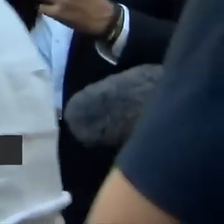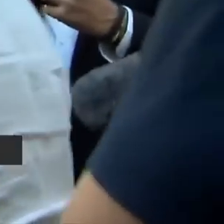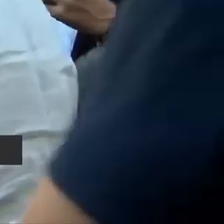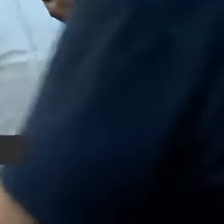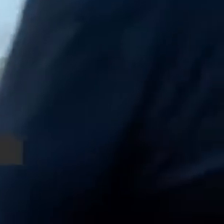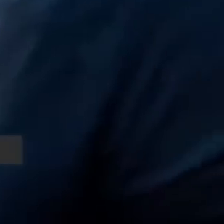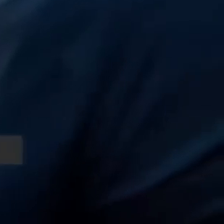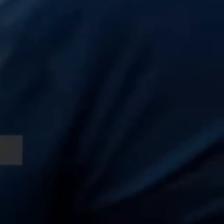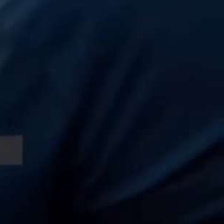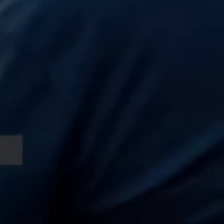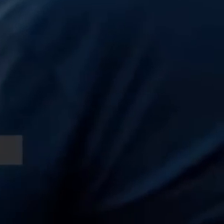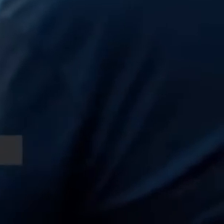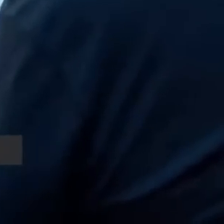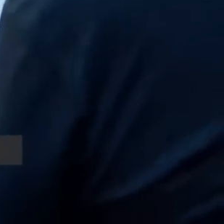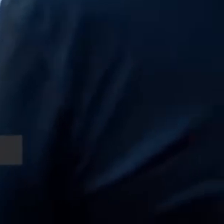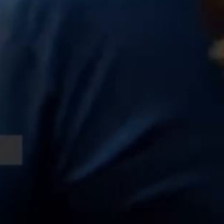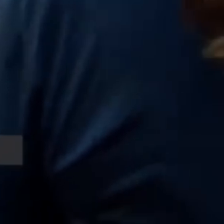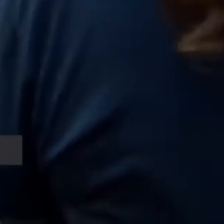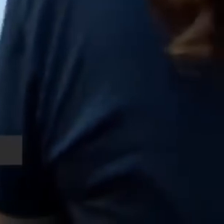Essa é